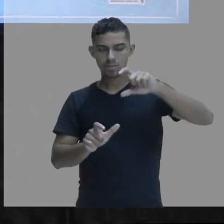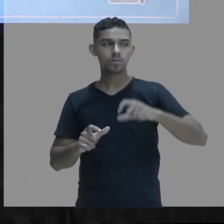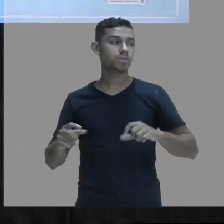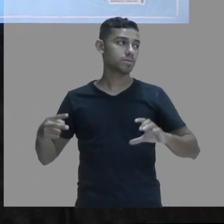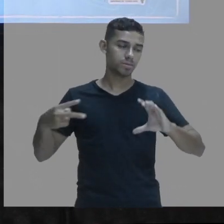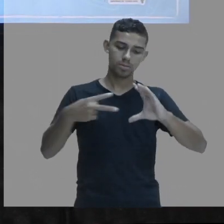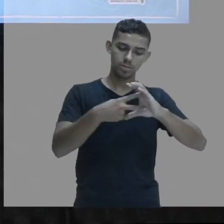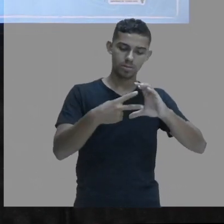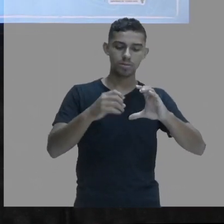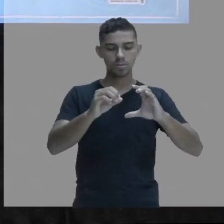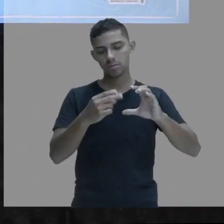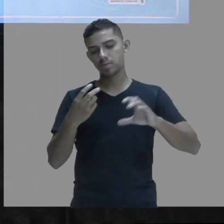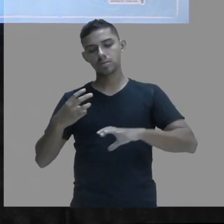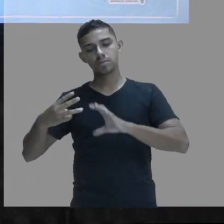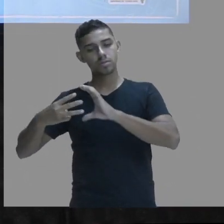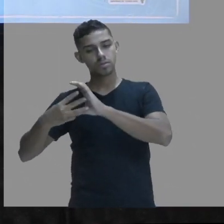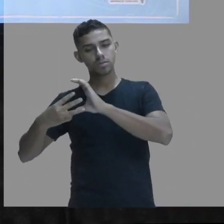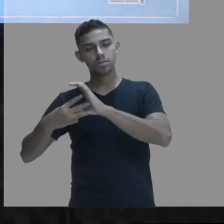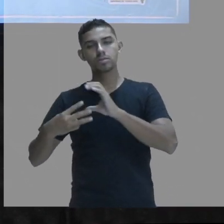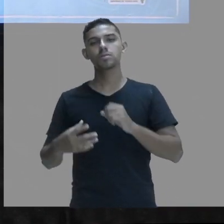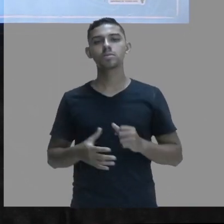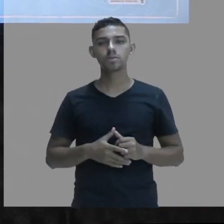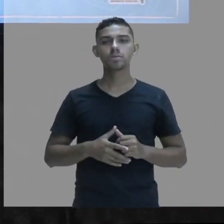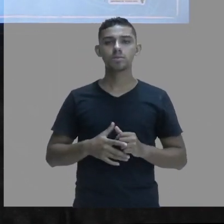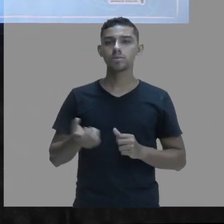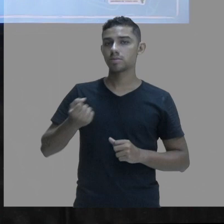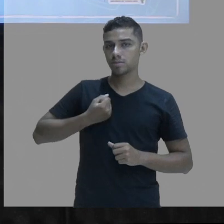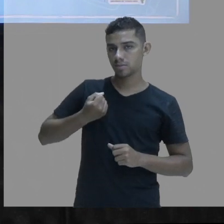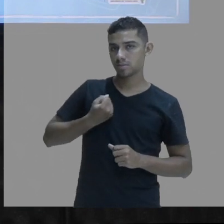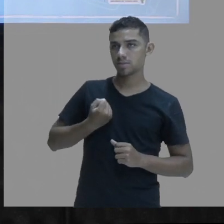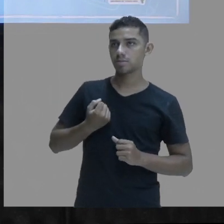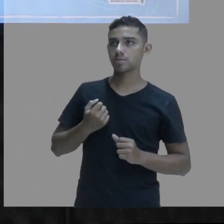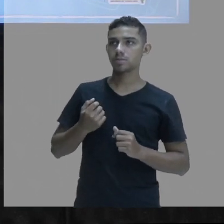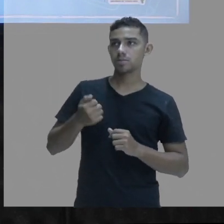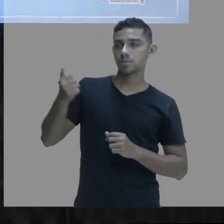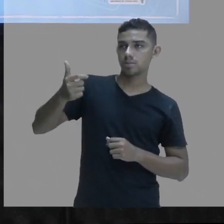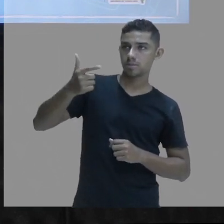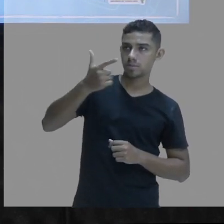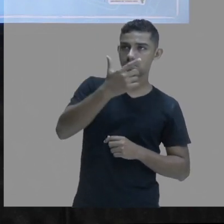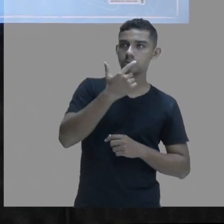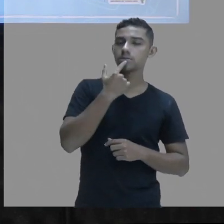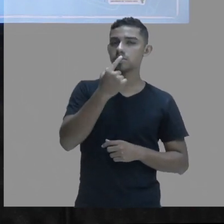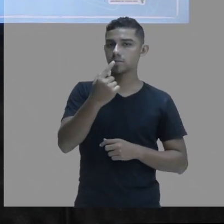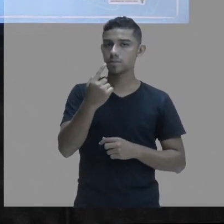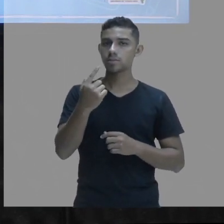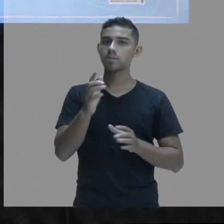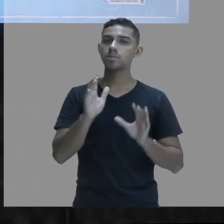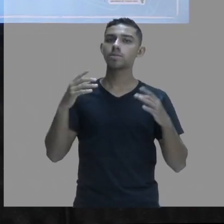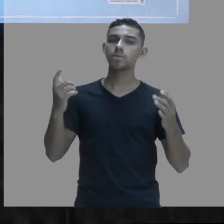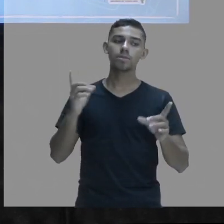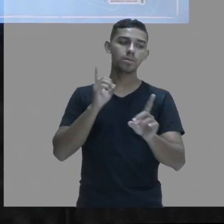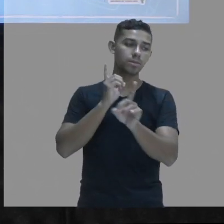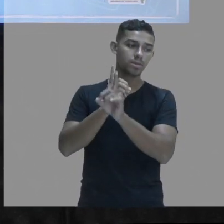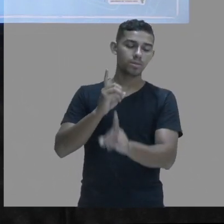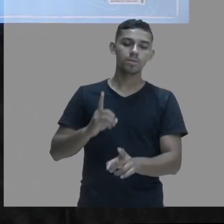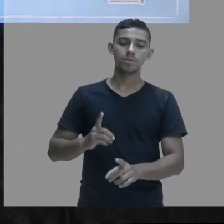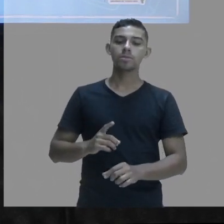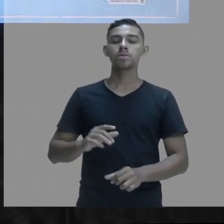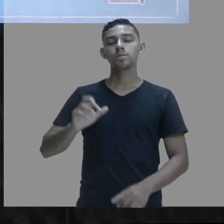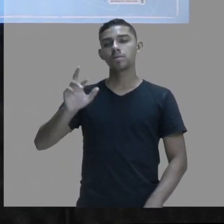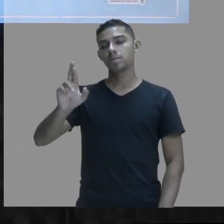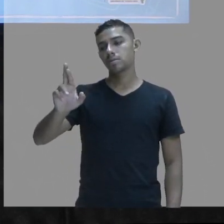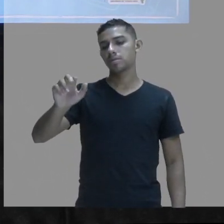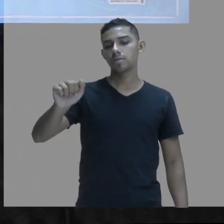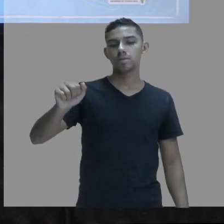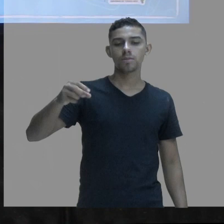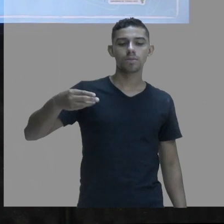dupla ou ligação tripla. Numerar a cadeia, a parte da extremidade mais próxima da insaturação, identificar as